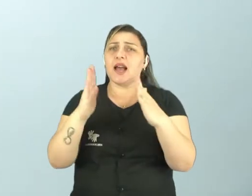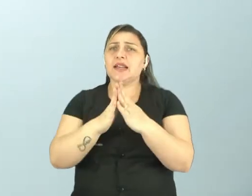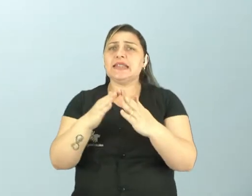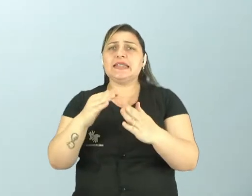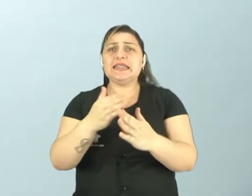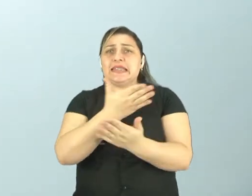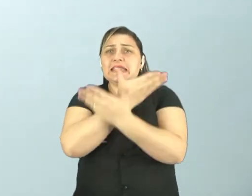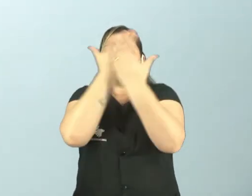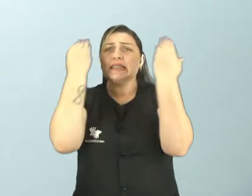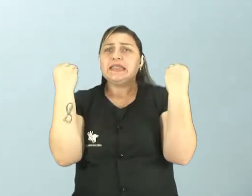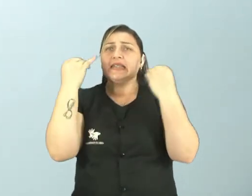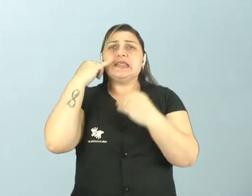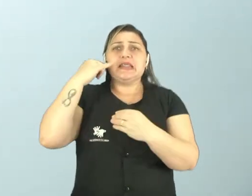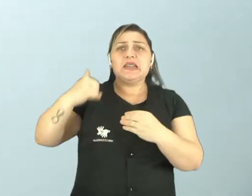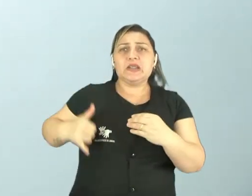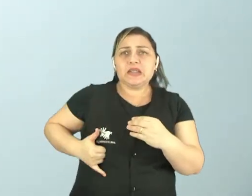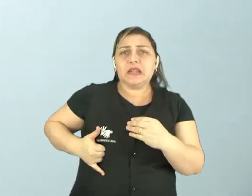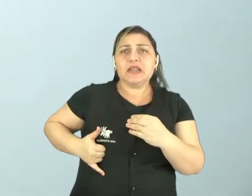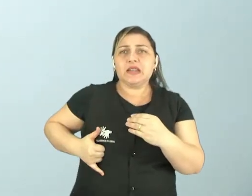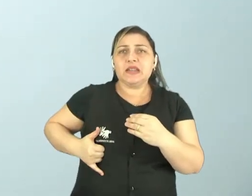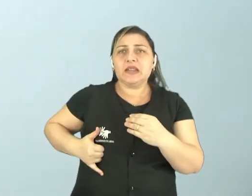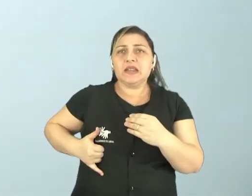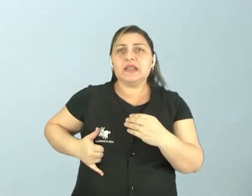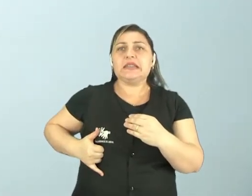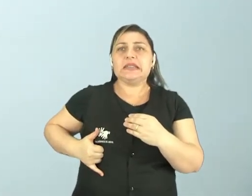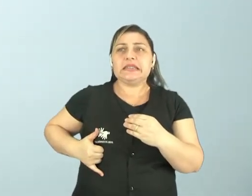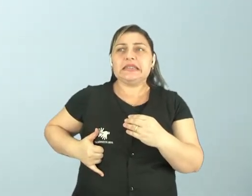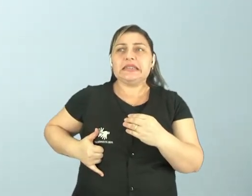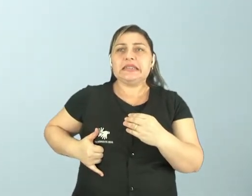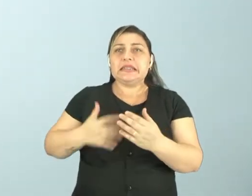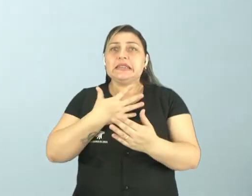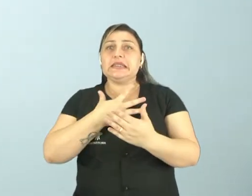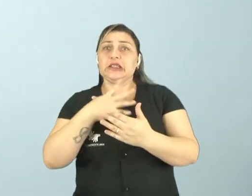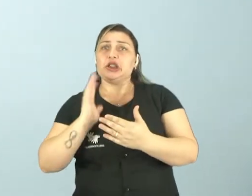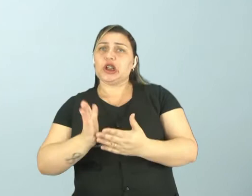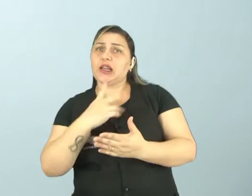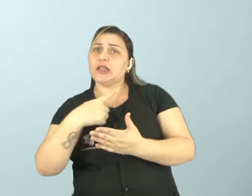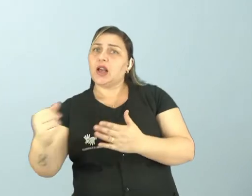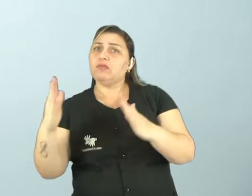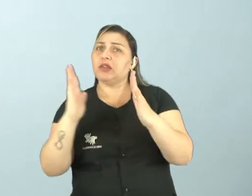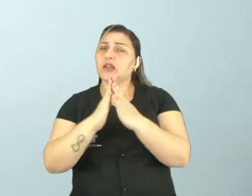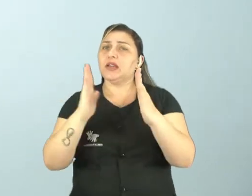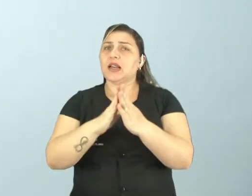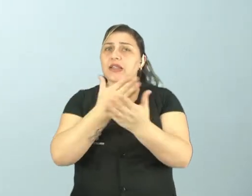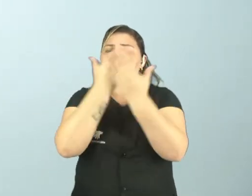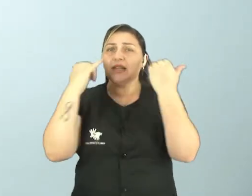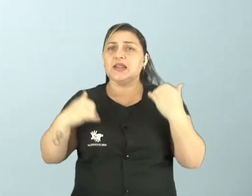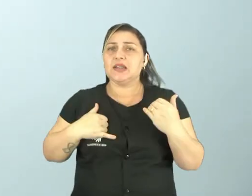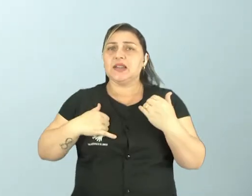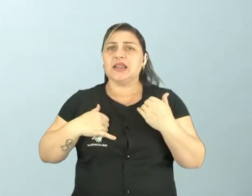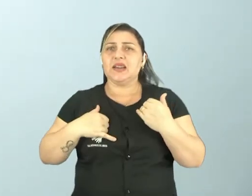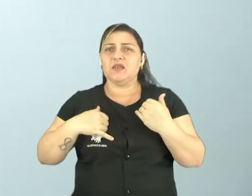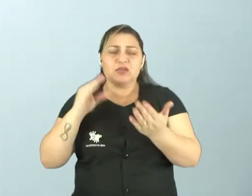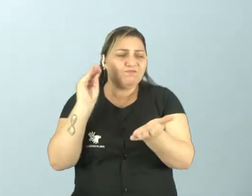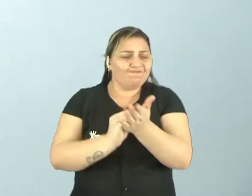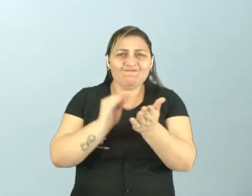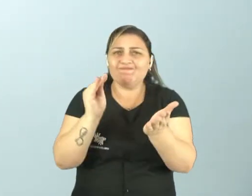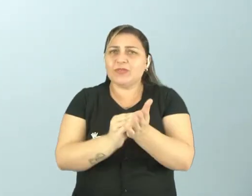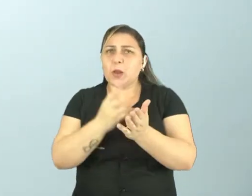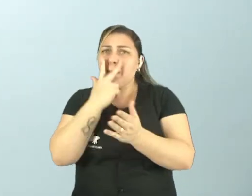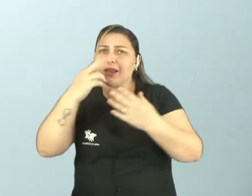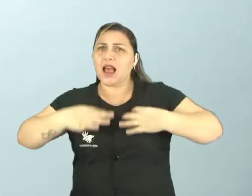já saiu de casa sem o celular e ficou com a impressão que tinha esquecido uma parte da roupa? Ou então teve aquela vontade imensa de voltar em casa para buscar o